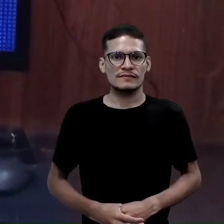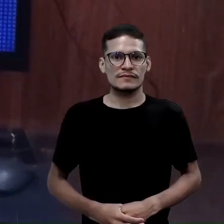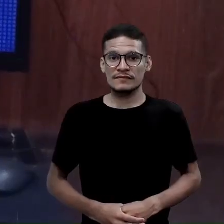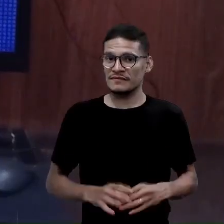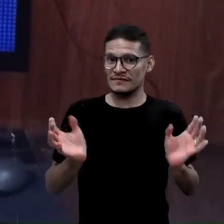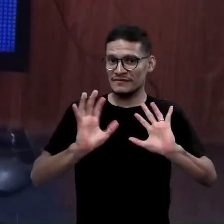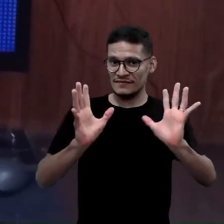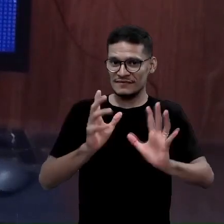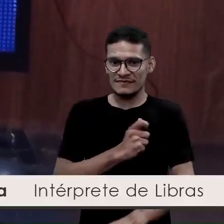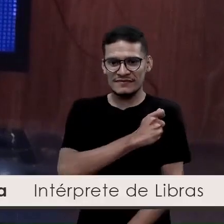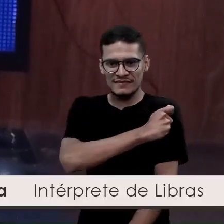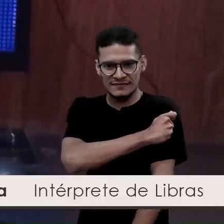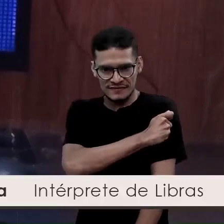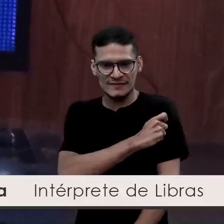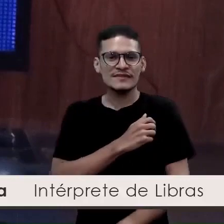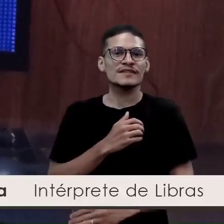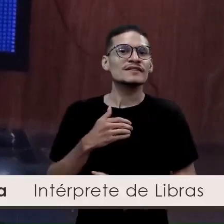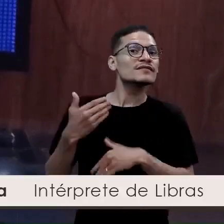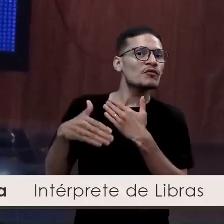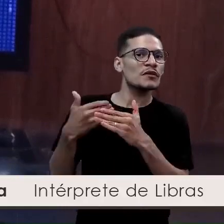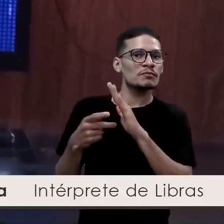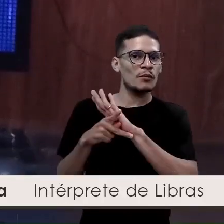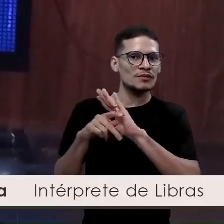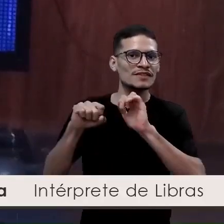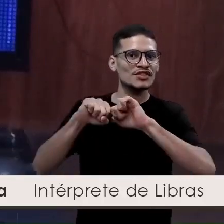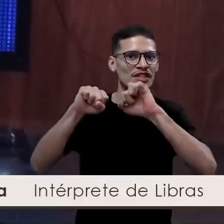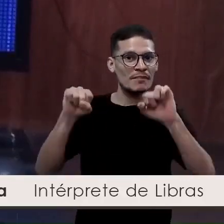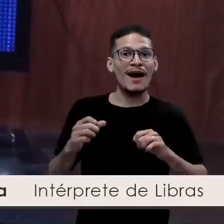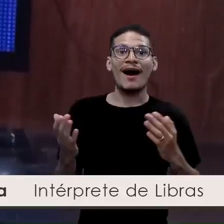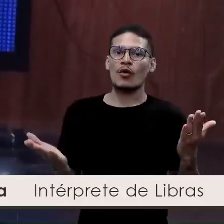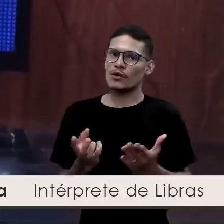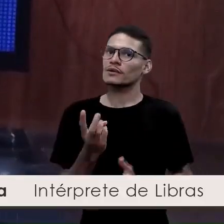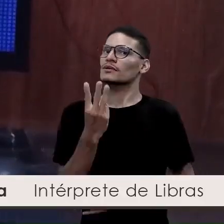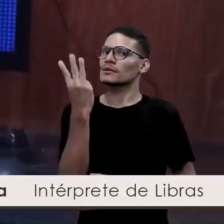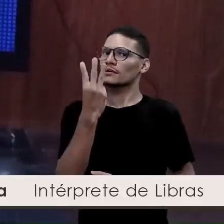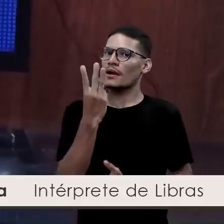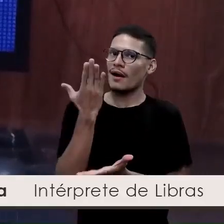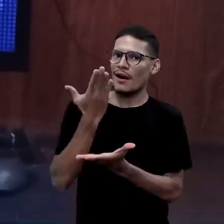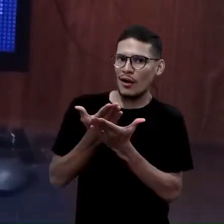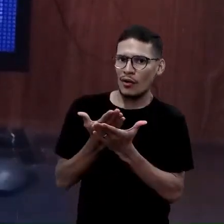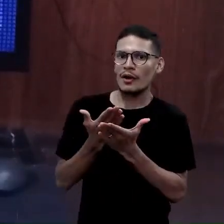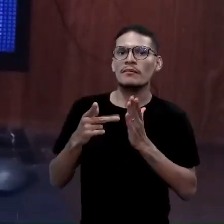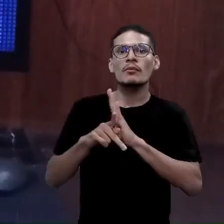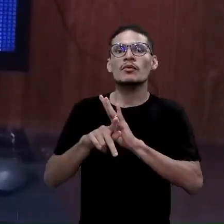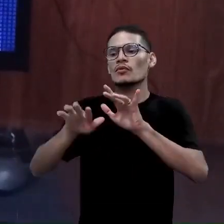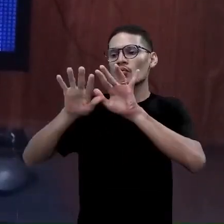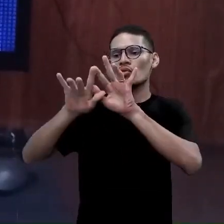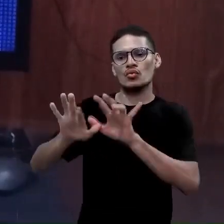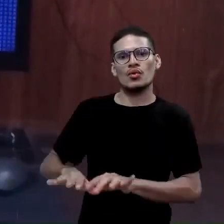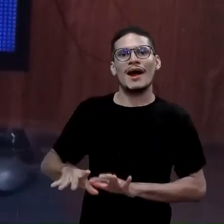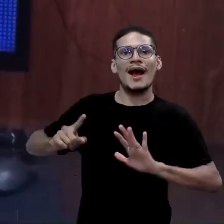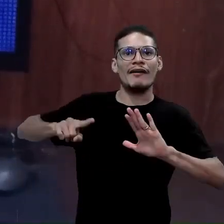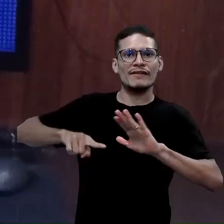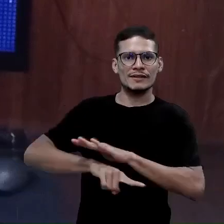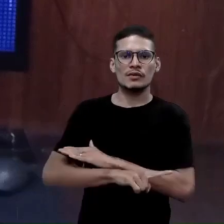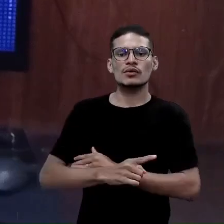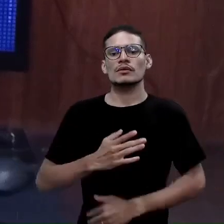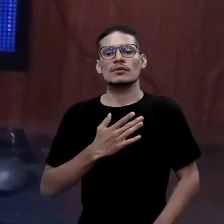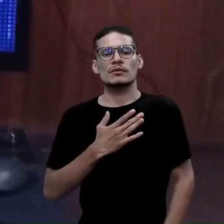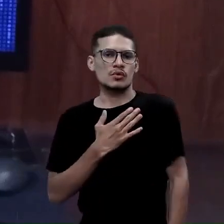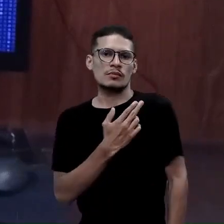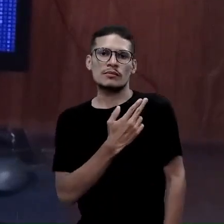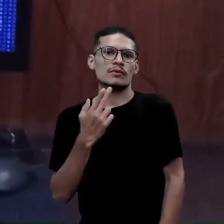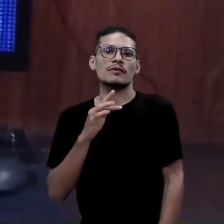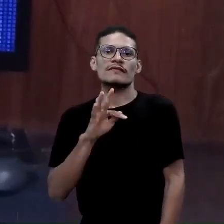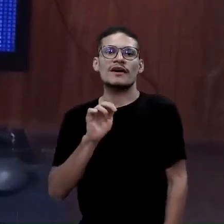Olá, estudante de desenvolvimento de sistemas. Bem-vindo à terceira unidade de programação web avançada. Eu sou Fagner Pontes e